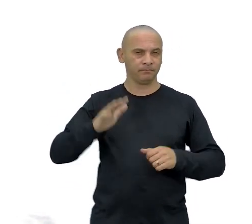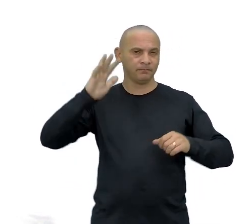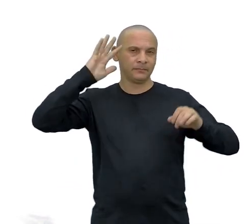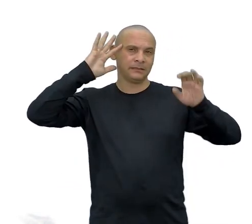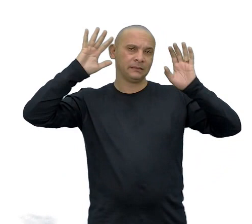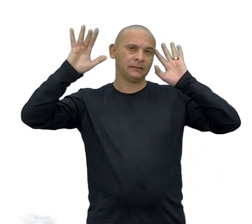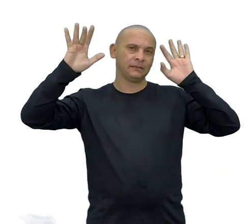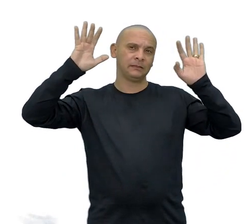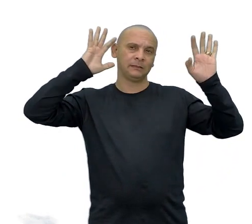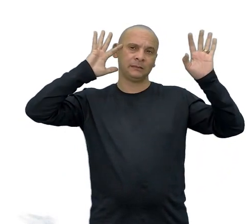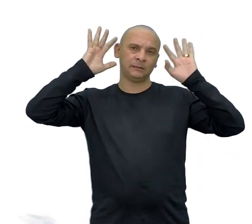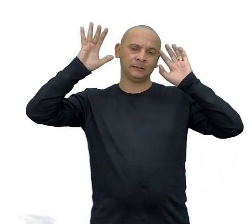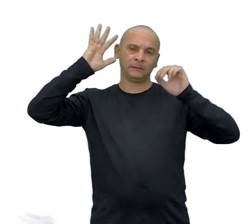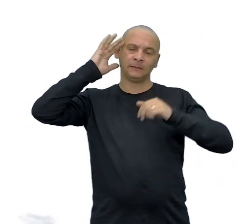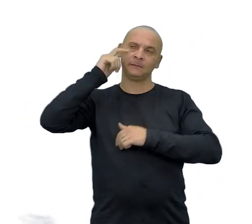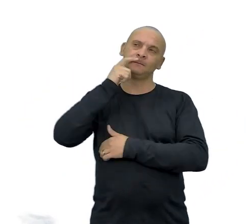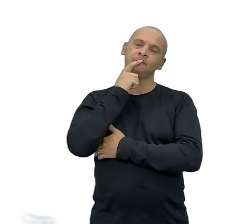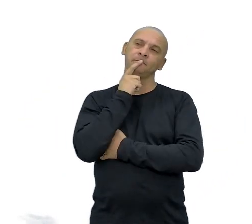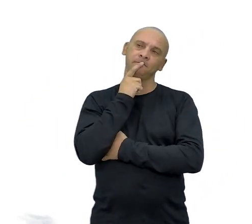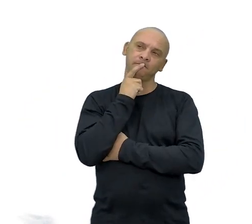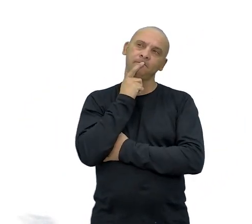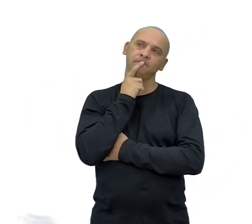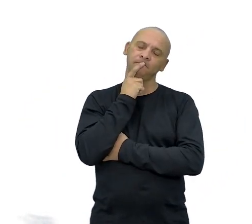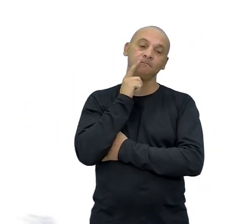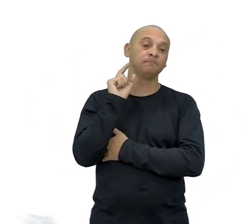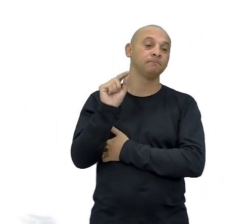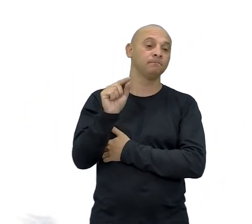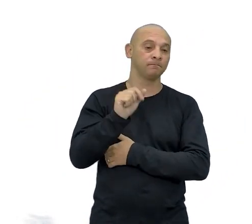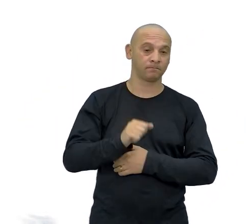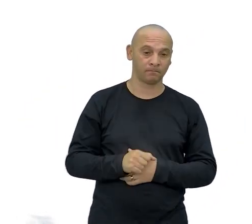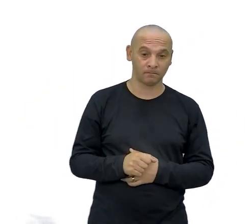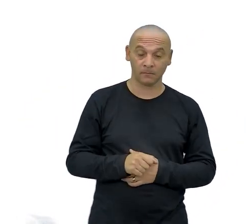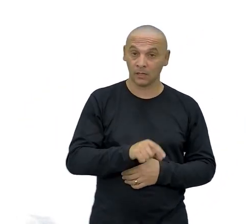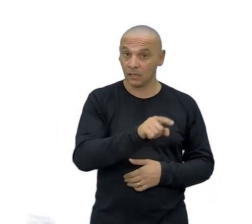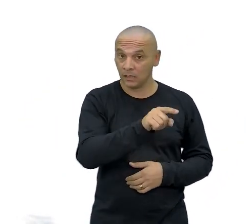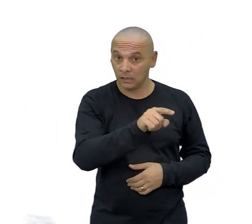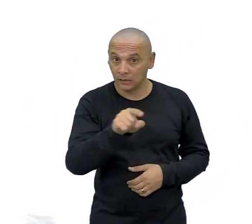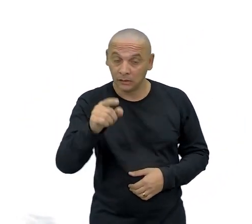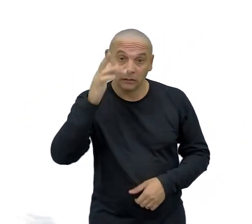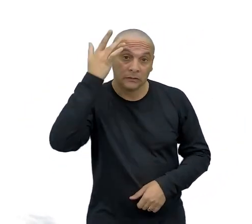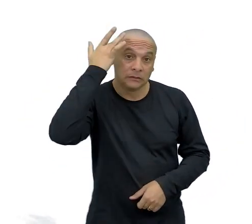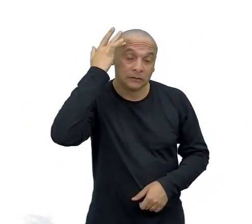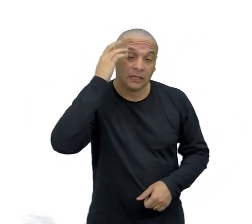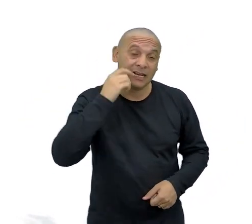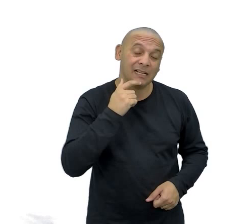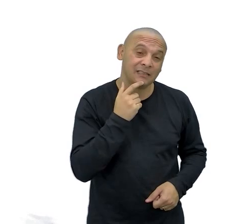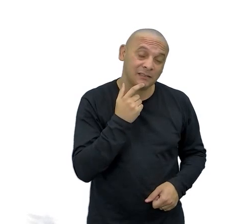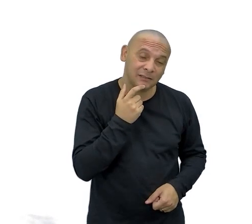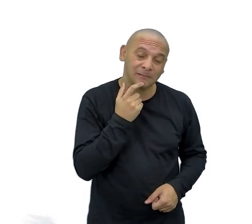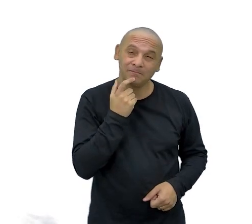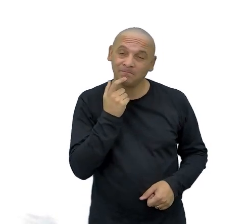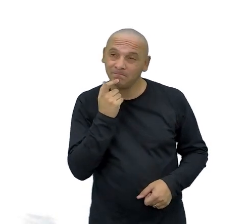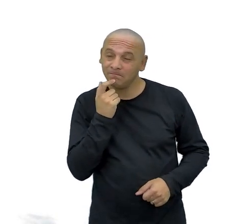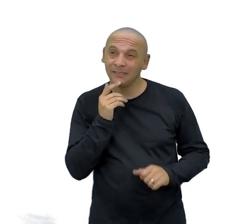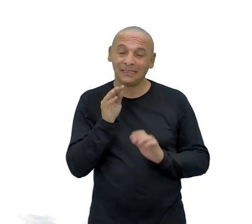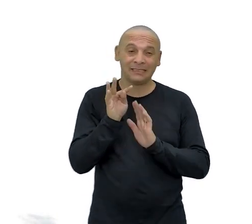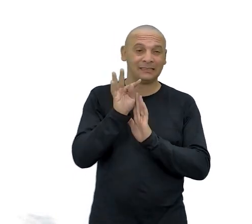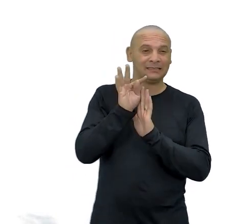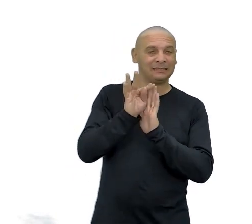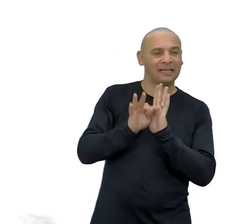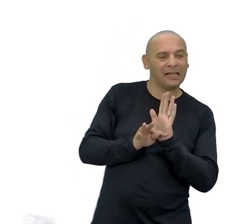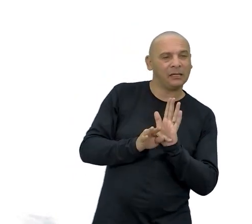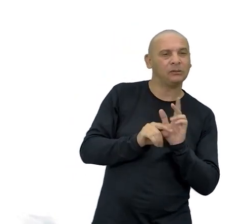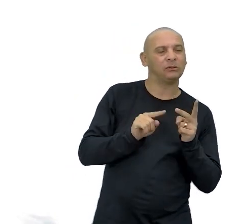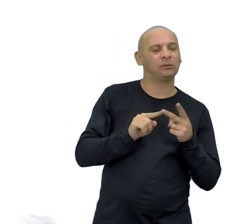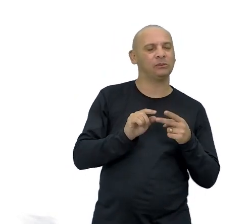Então, esse é um momento de reflexão, professores. De que maneira o processamento textual e as